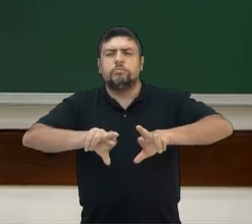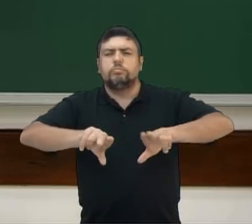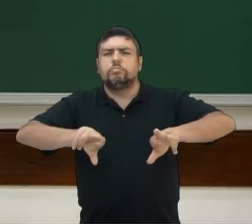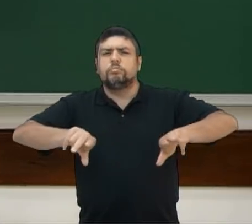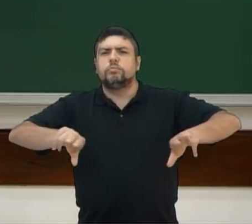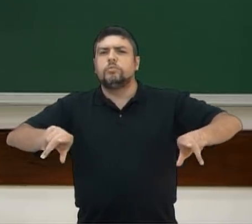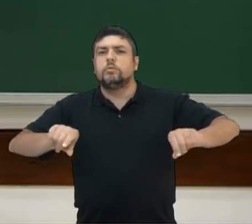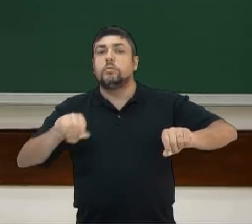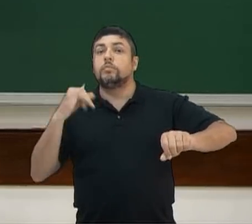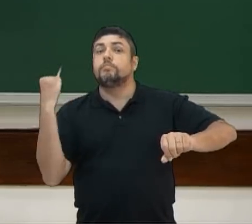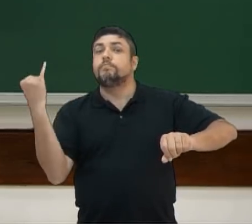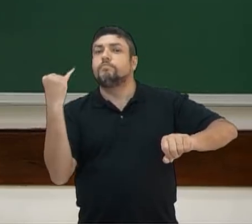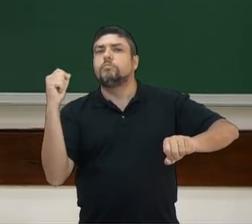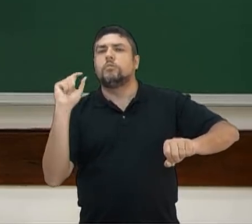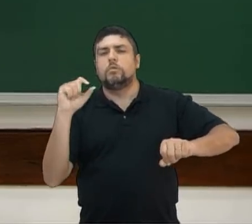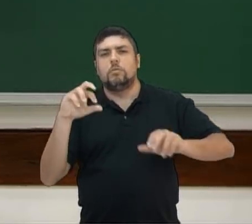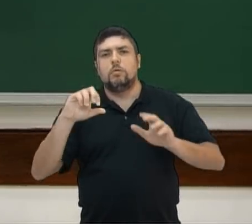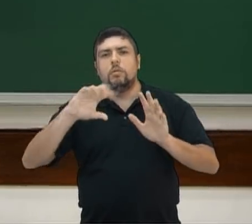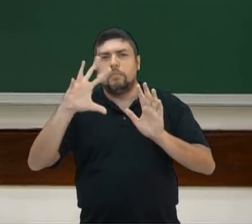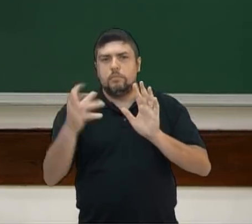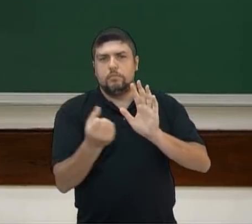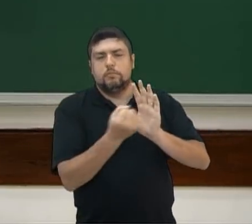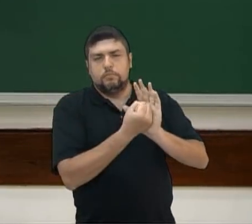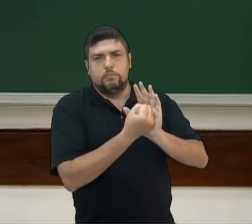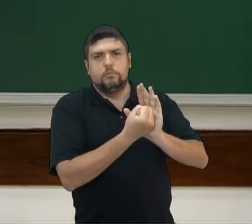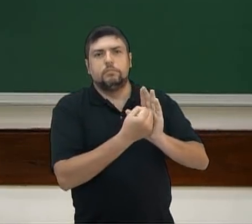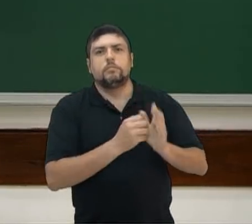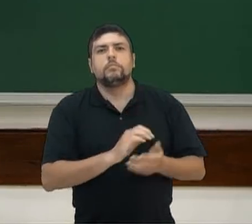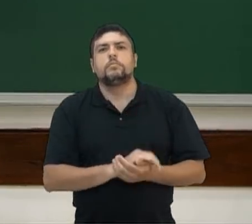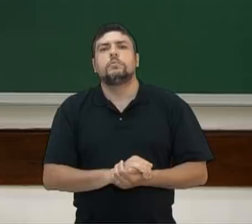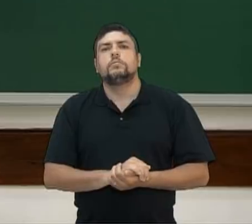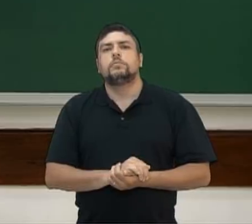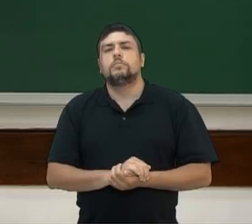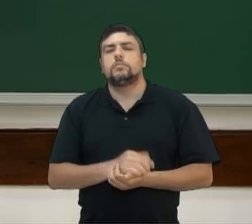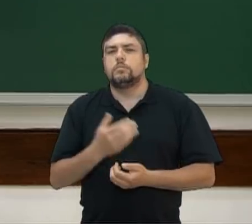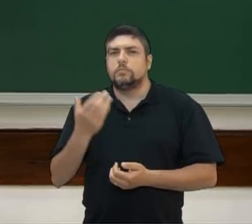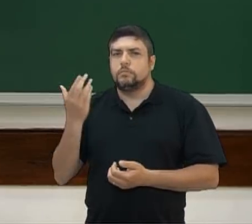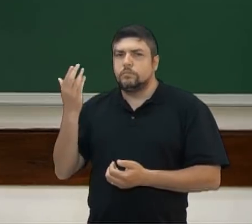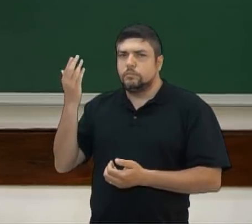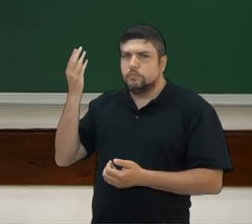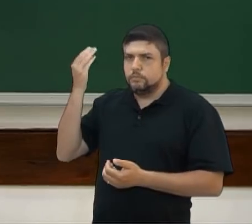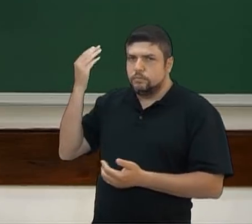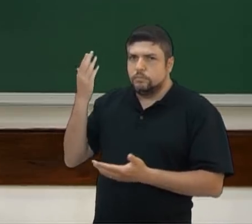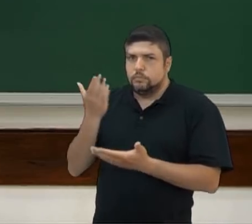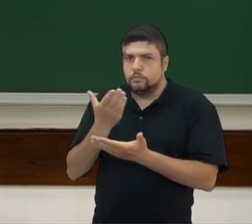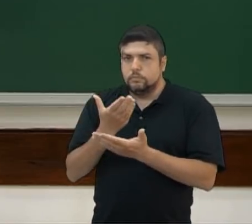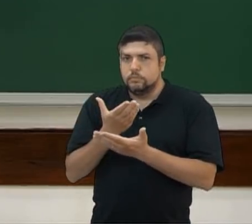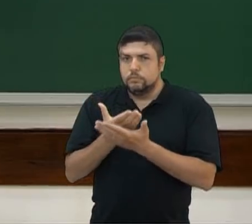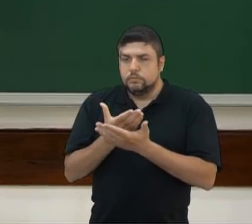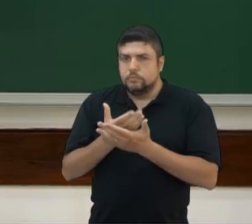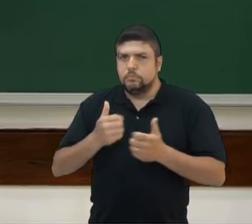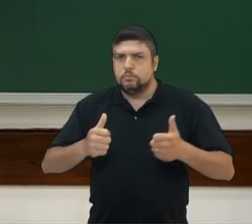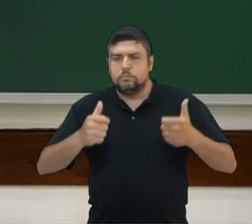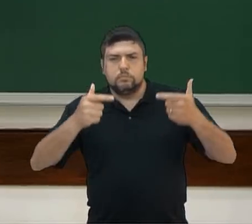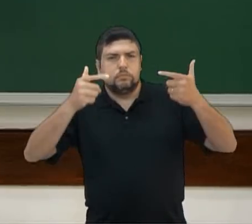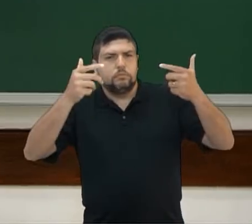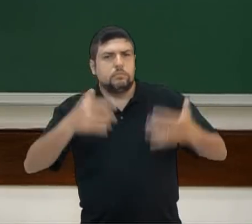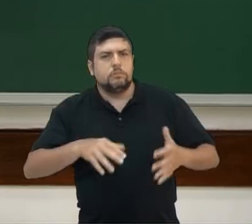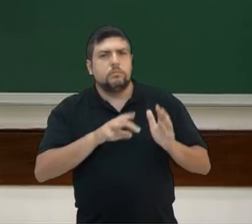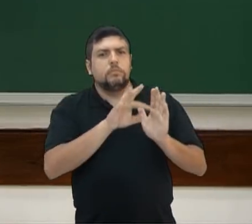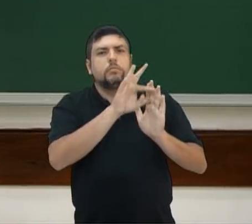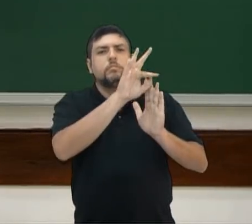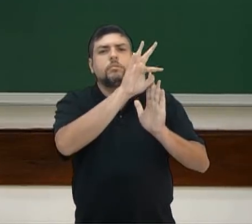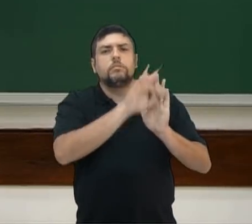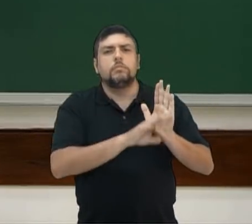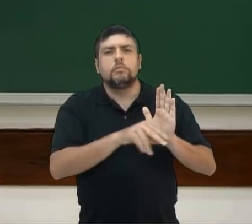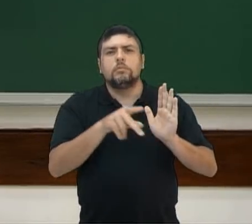que são os símbolos sagrados. Nas aulas anteriores, nós trabalhamos os textos sagrados orais e